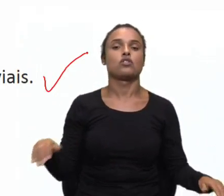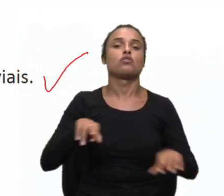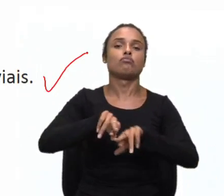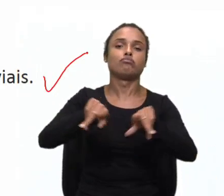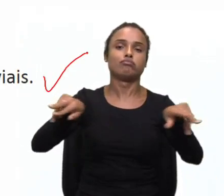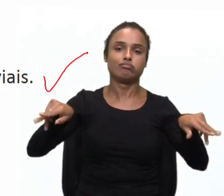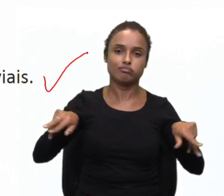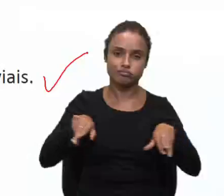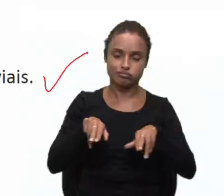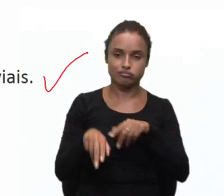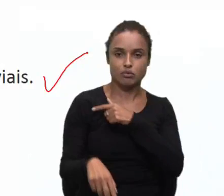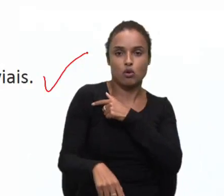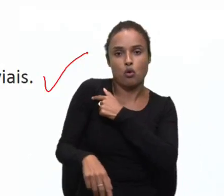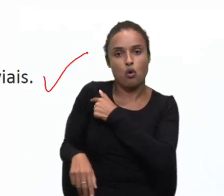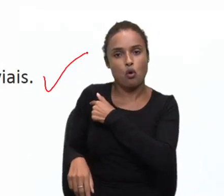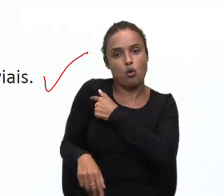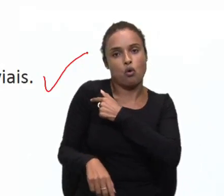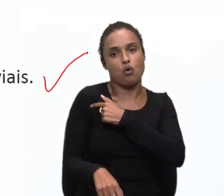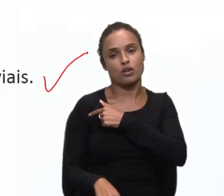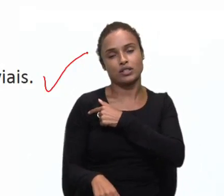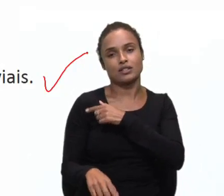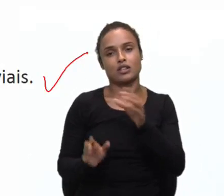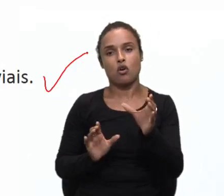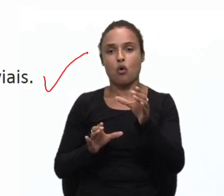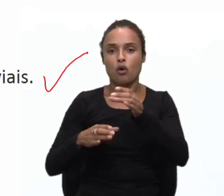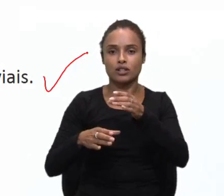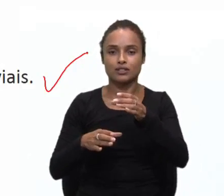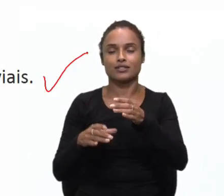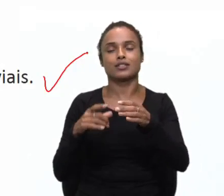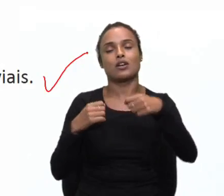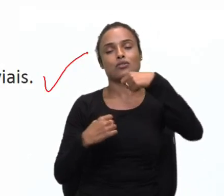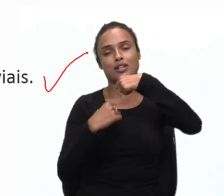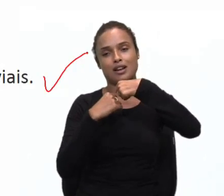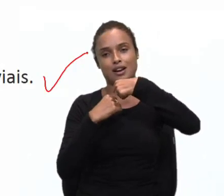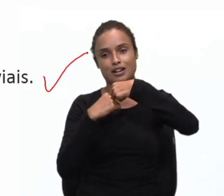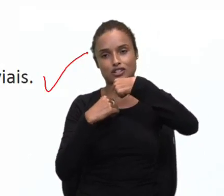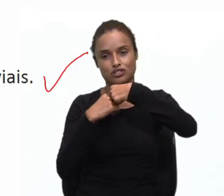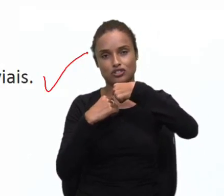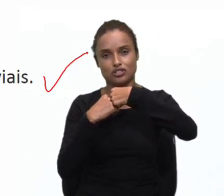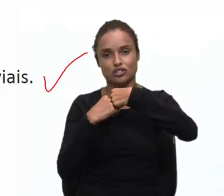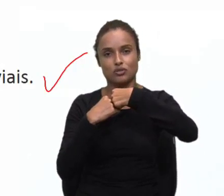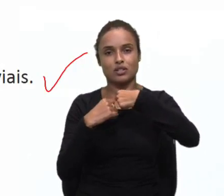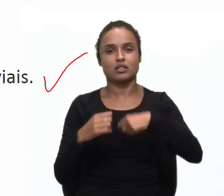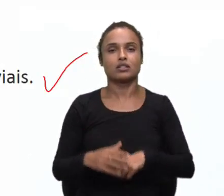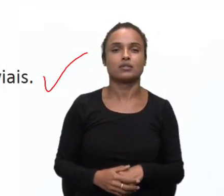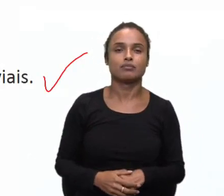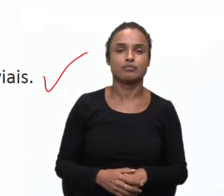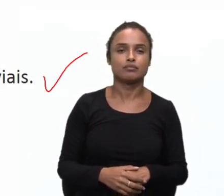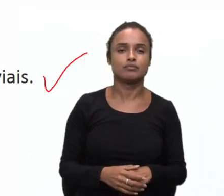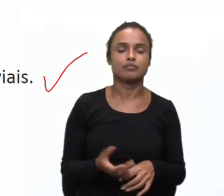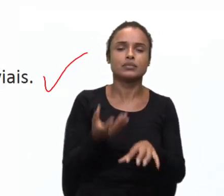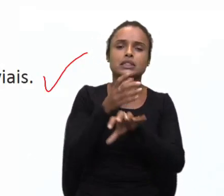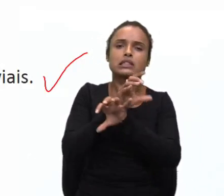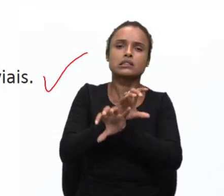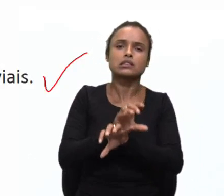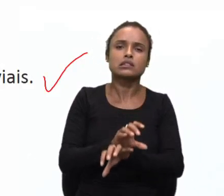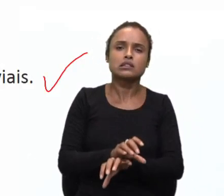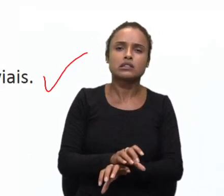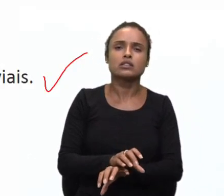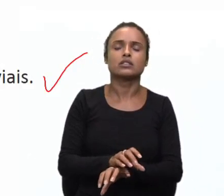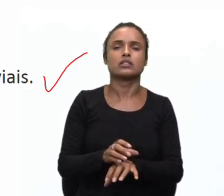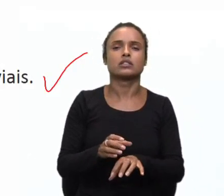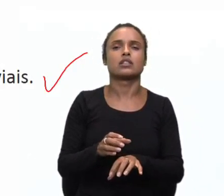tipos de rotação. Então, nós temos aí diversos exemplos. Articulações do esqueleto axial. Falei um pouco